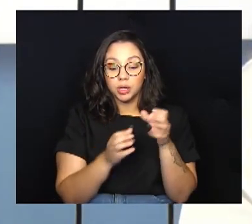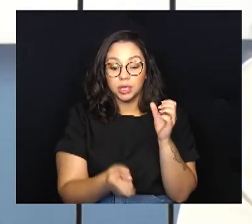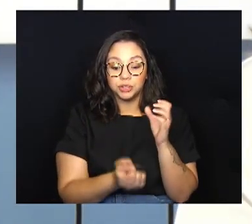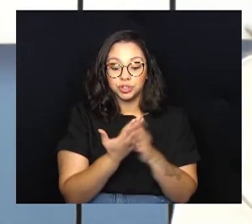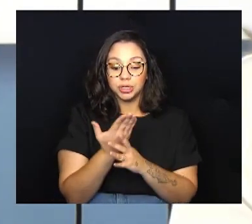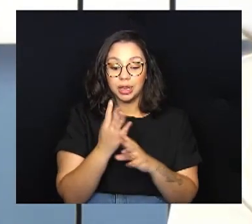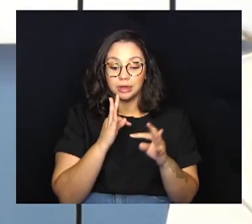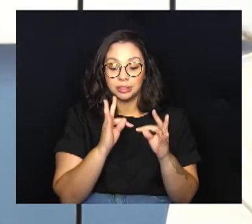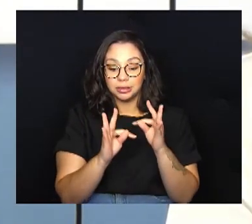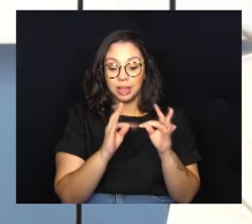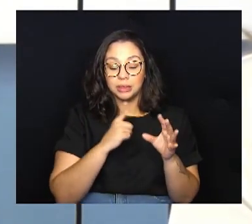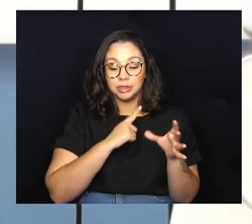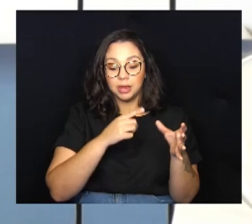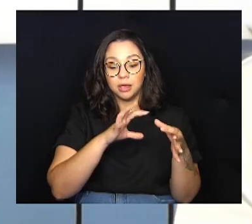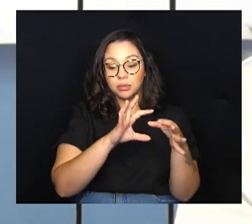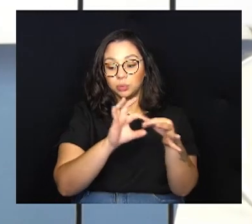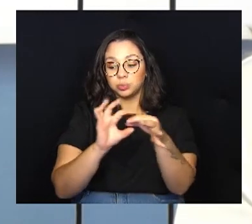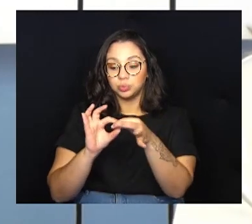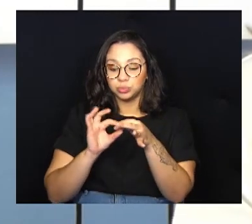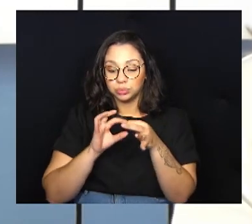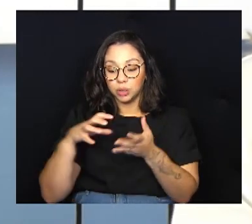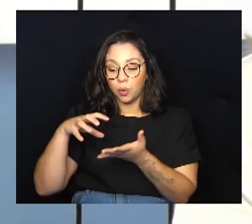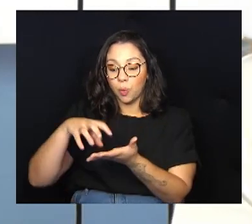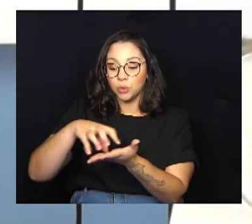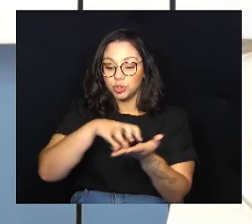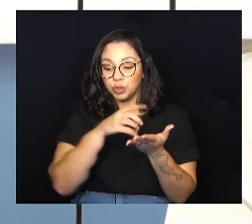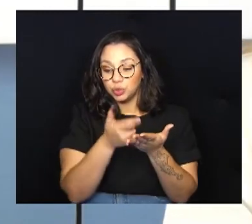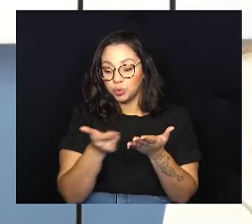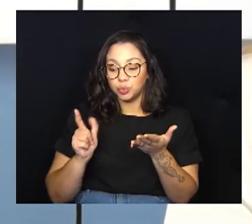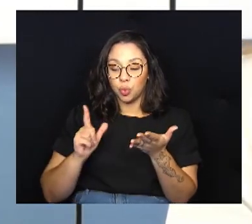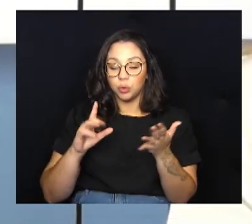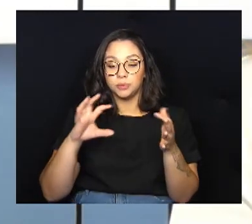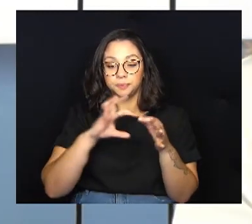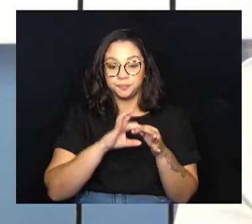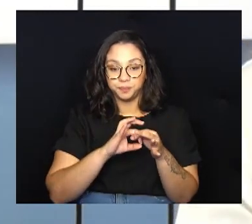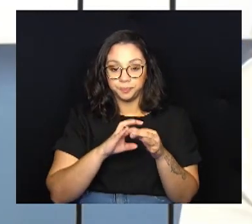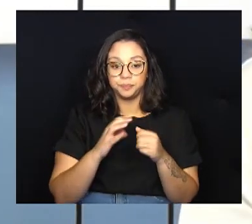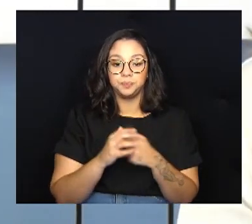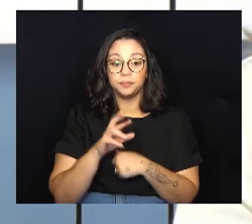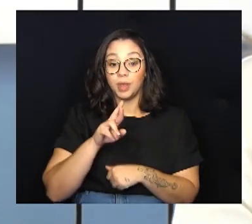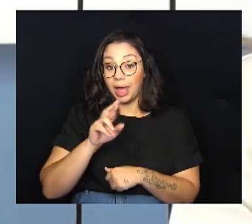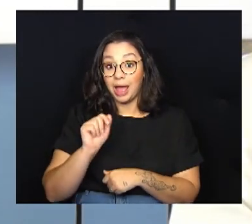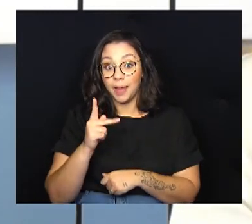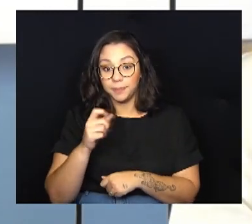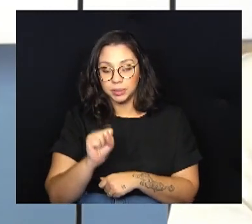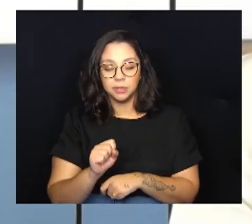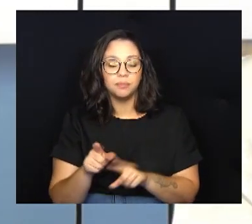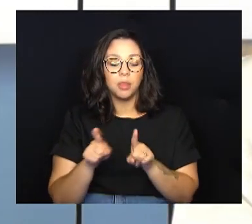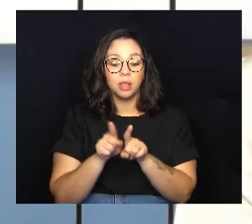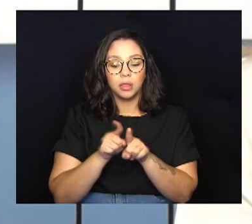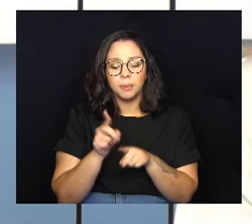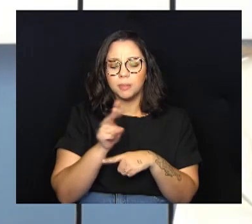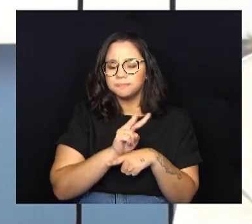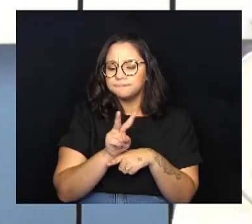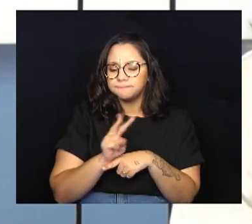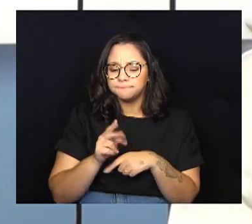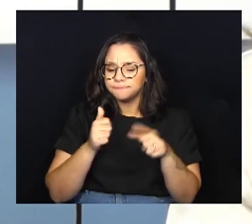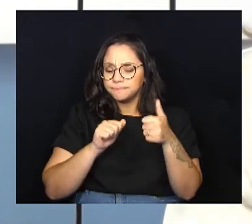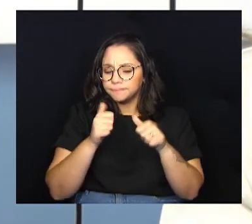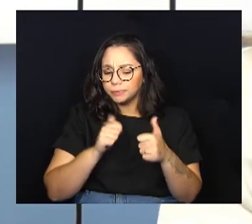que é presidente do Instituto Padre Haroldo, conselheira do CONED, também do COMEN, e a partir de agora também está conosco